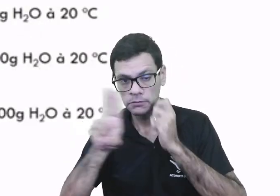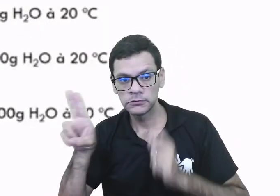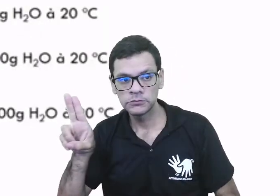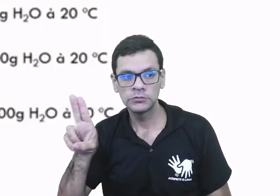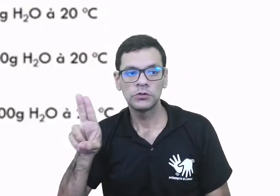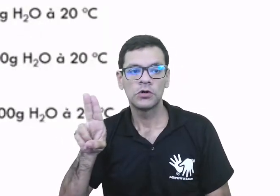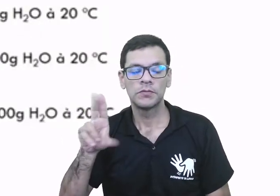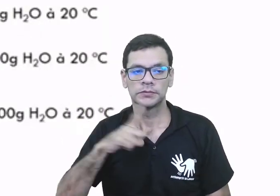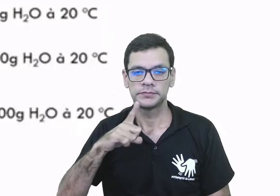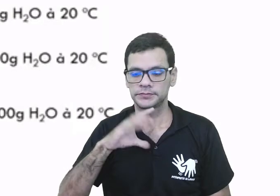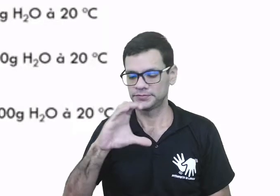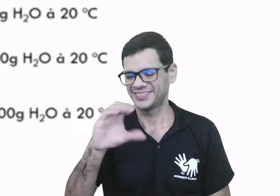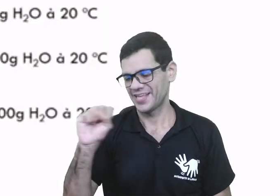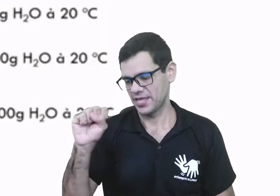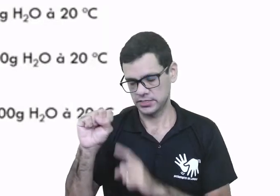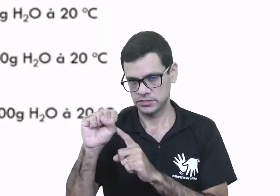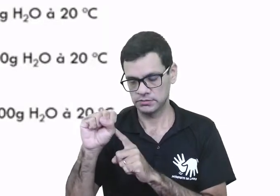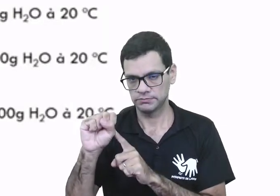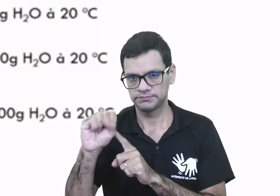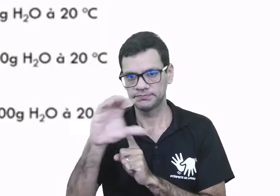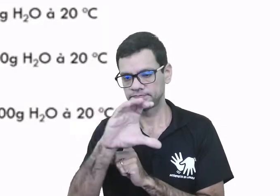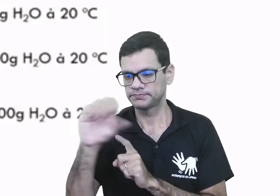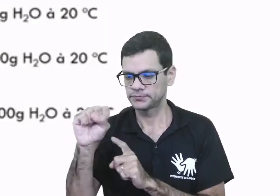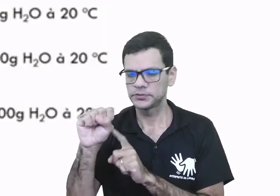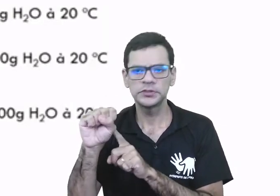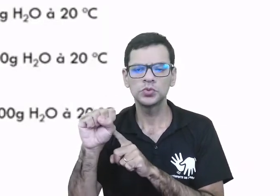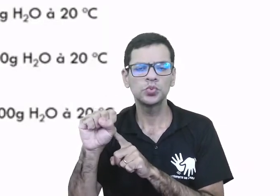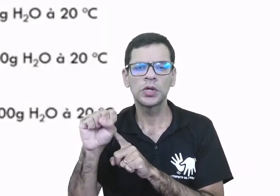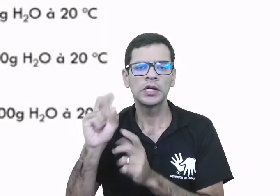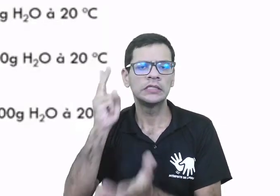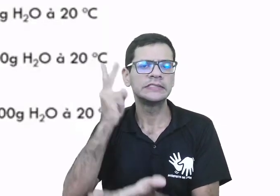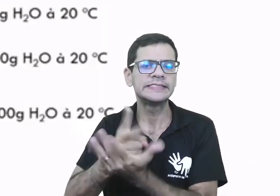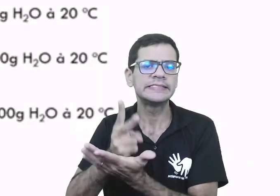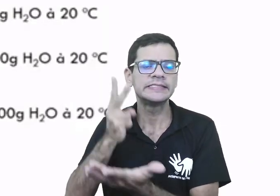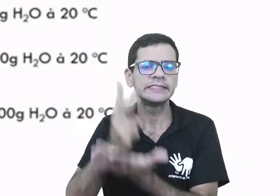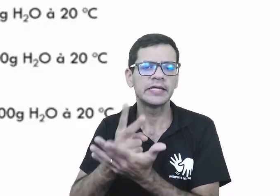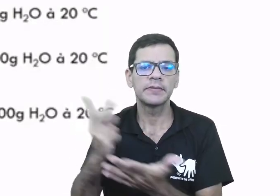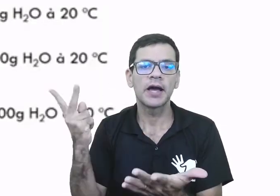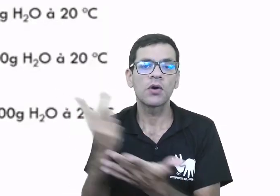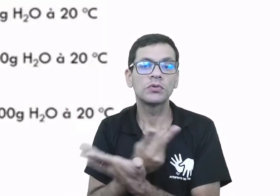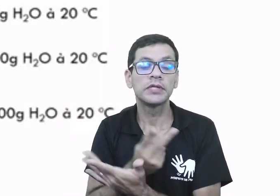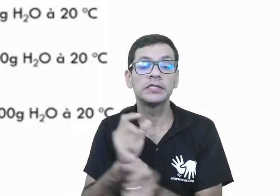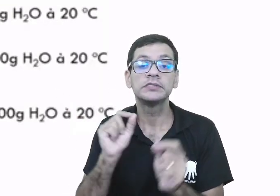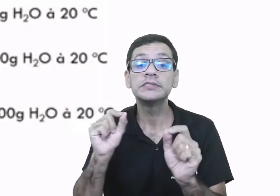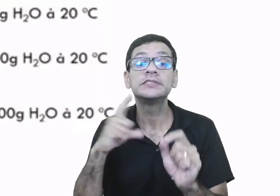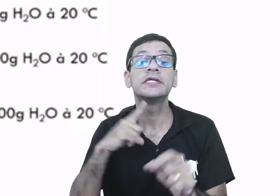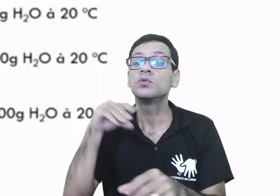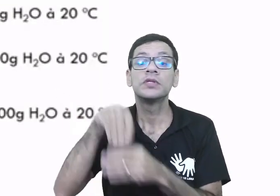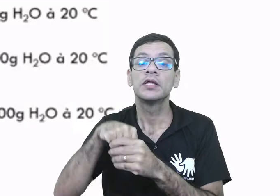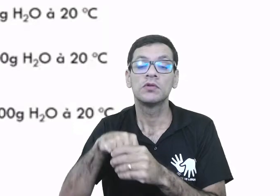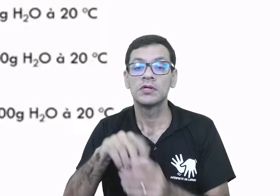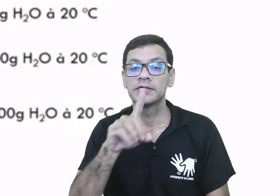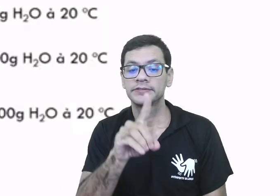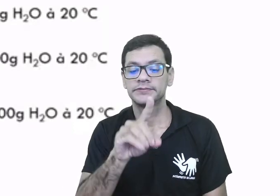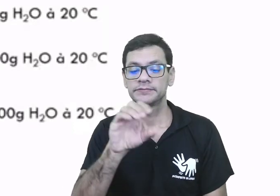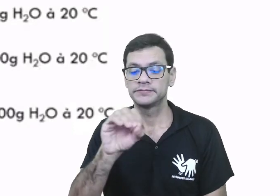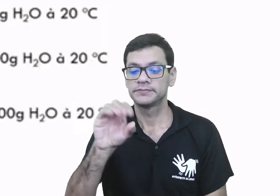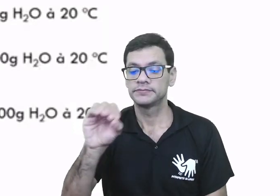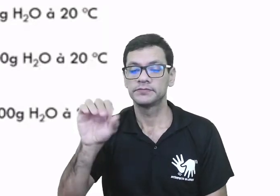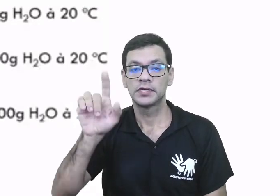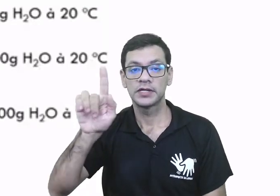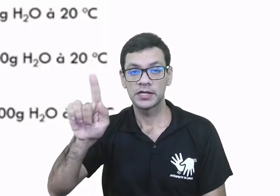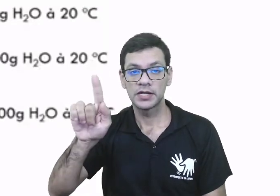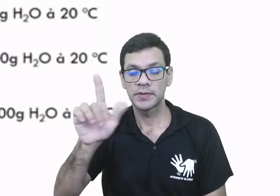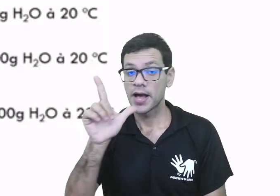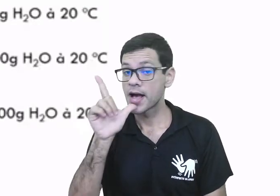de solubilidade. E isso sempre acontece em 100 gramas de água, tá? Então, é a